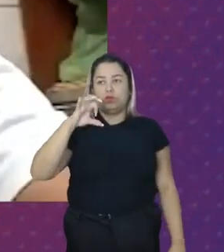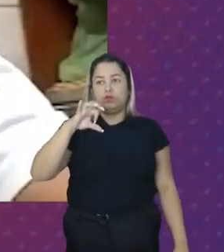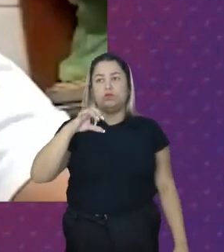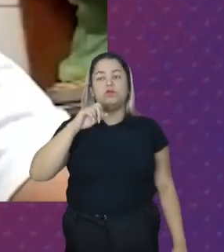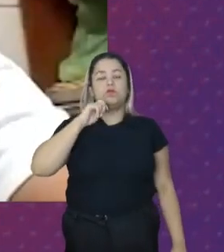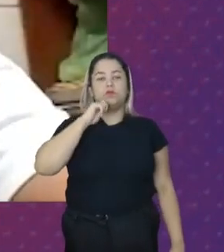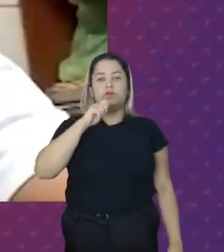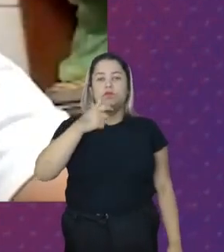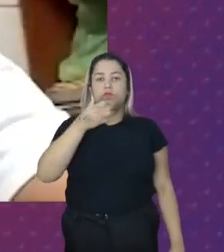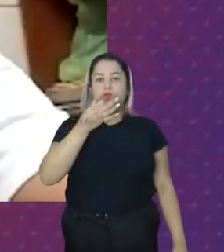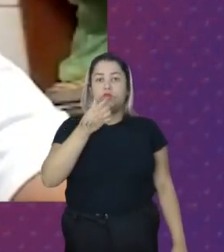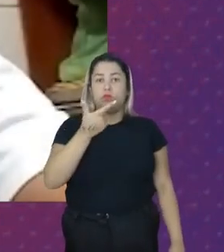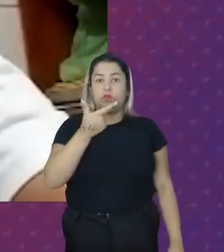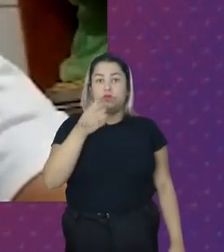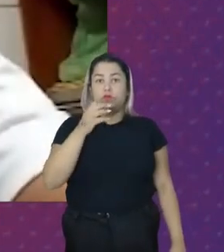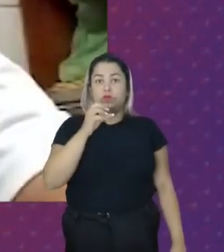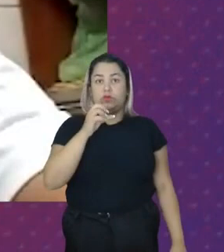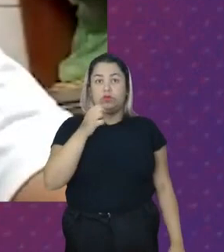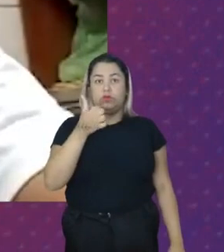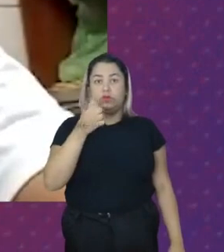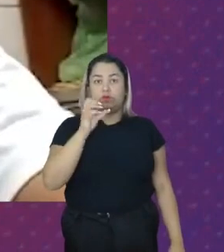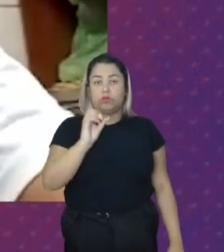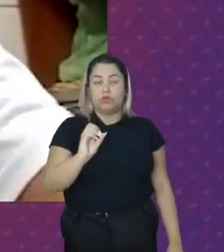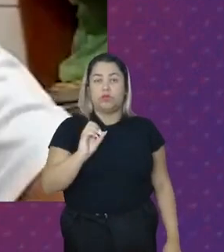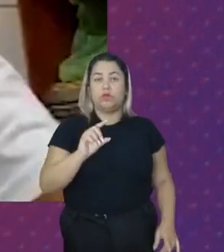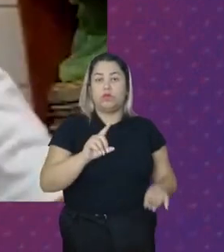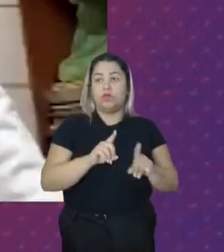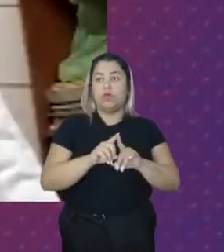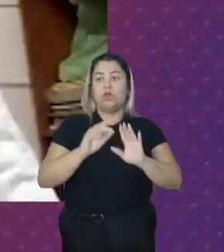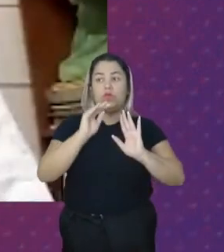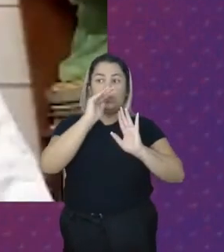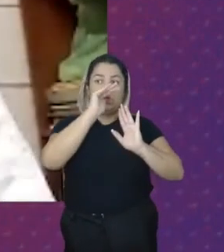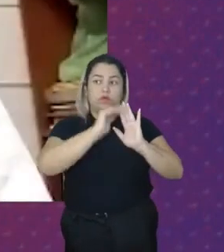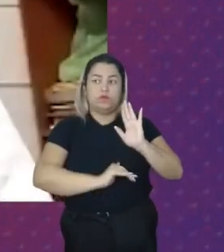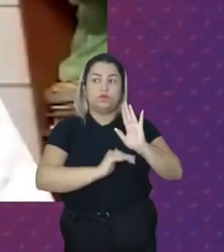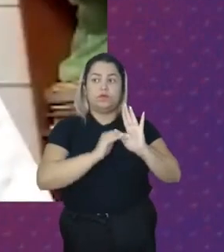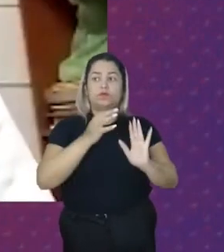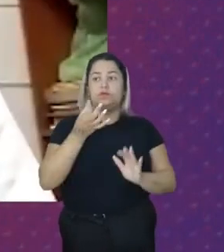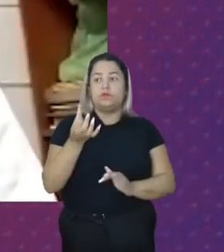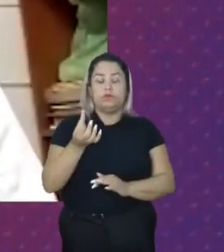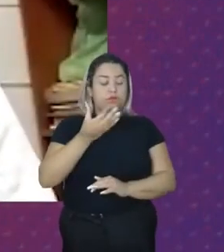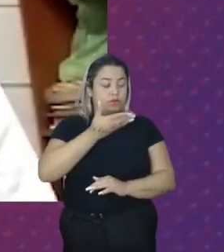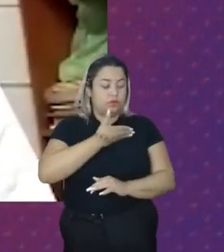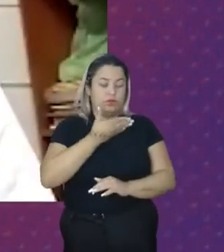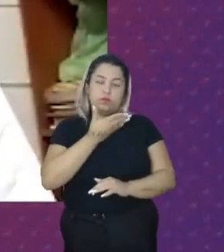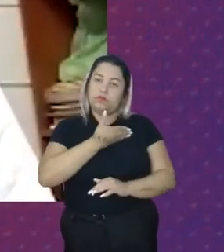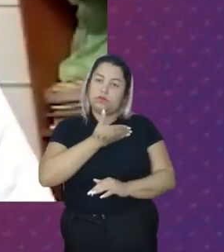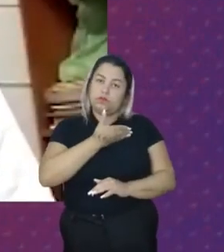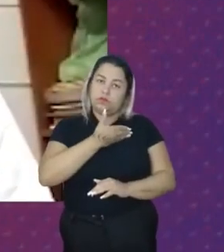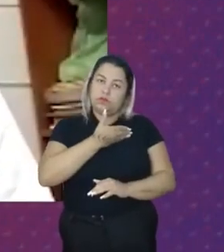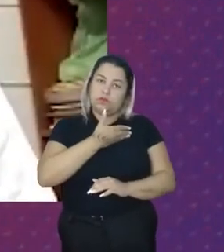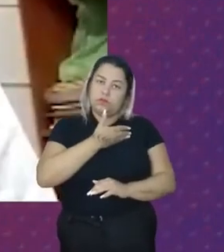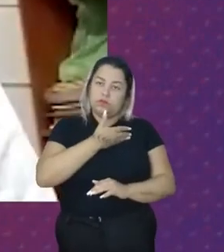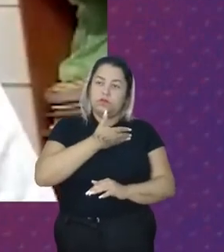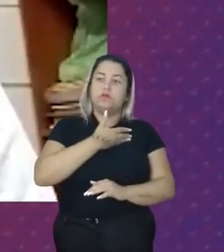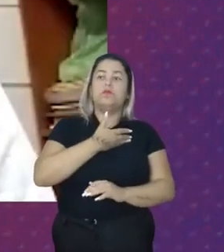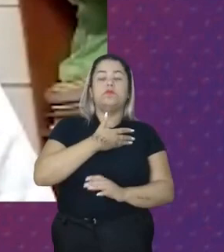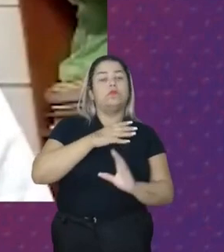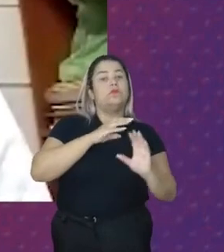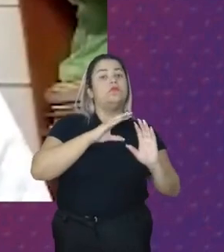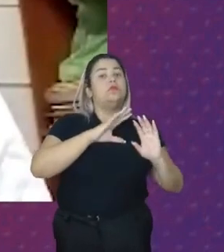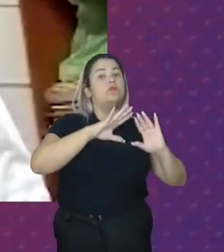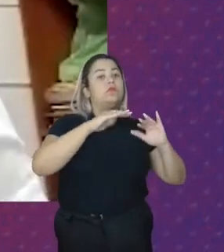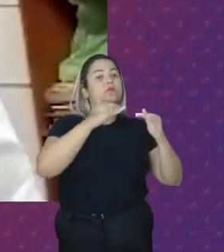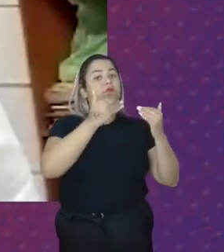2010 Com a pauta Construída Seis companheiras Foram Para a conferência